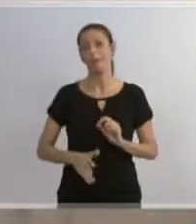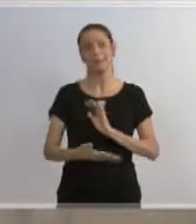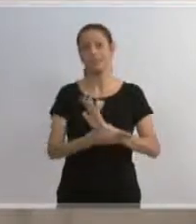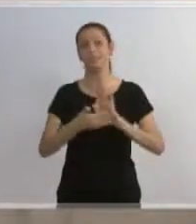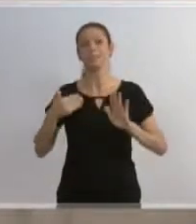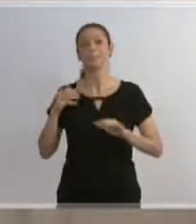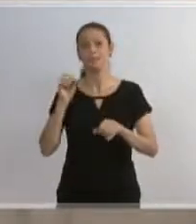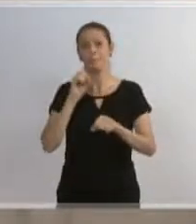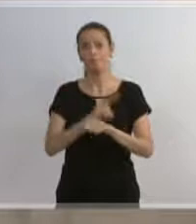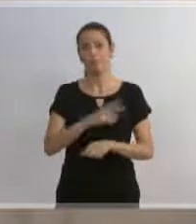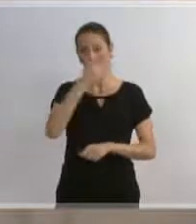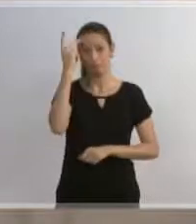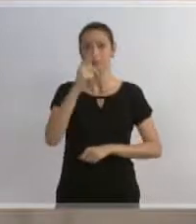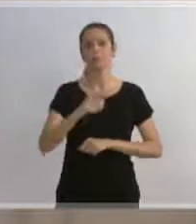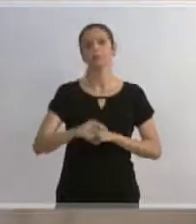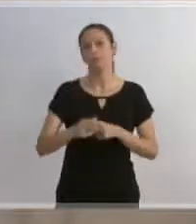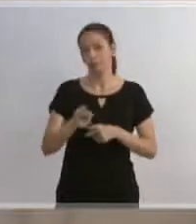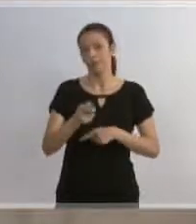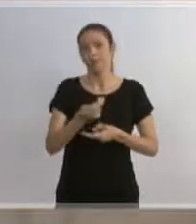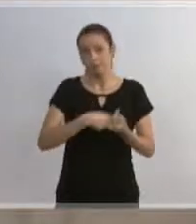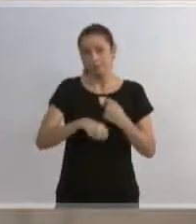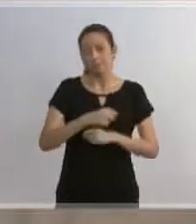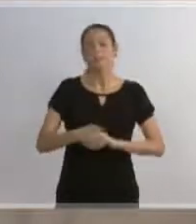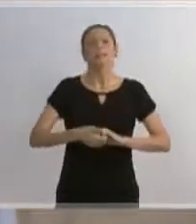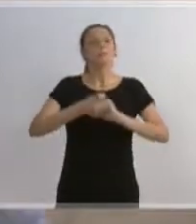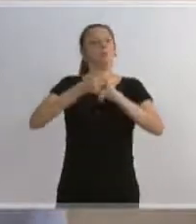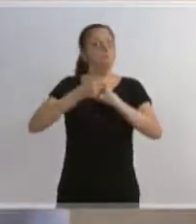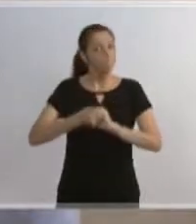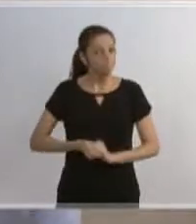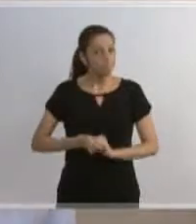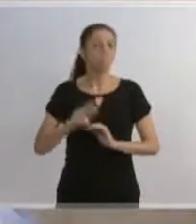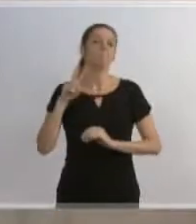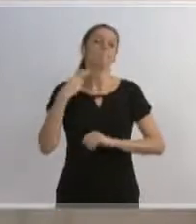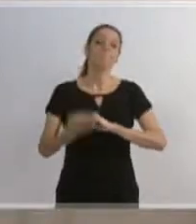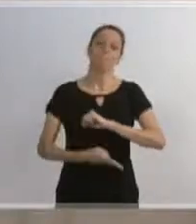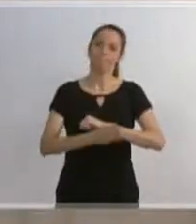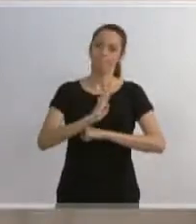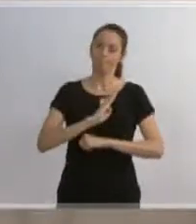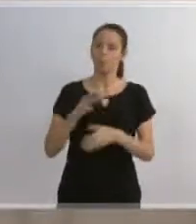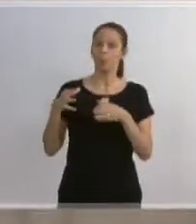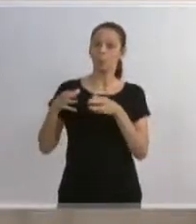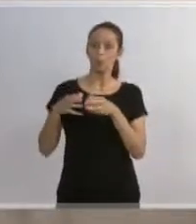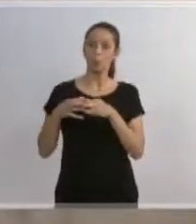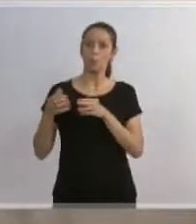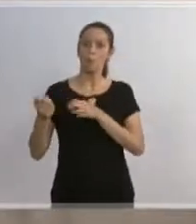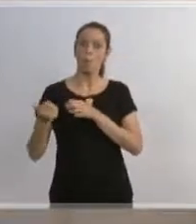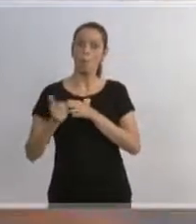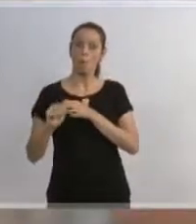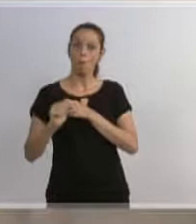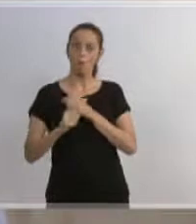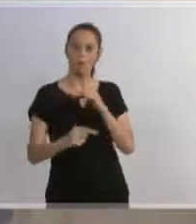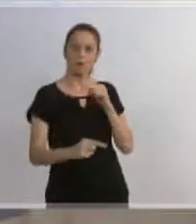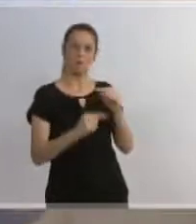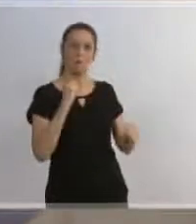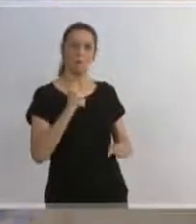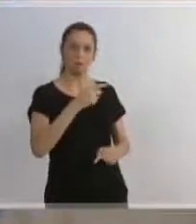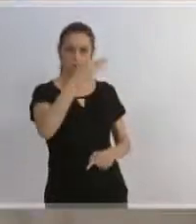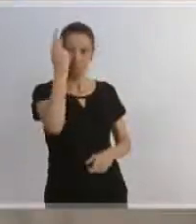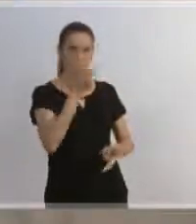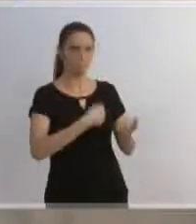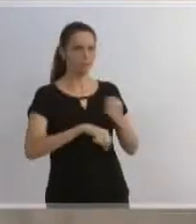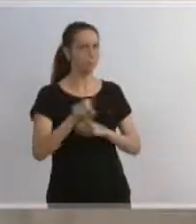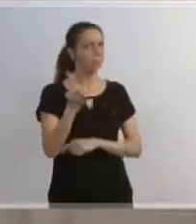deixar isso bem claro, parabéns, vereador Zeca, né? Não existe 11 aqui que votaram contra o cobrador, né? Porque aí se